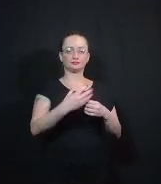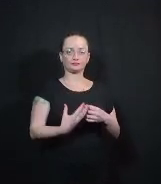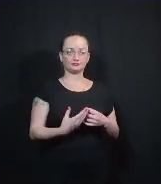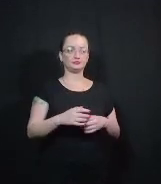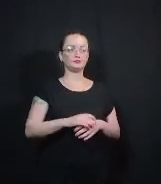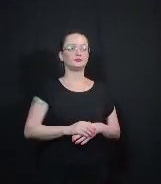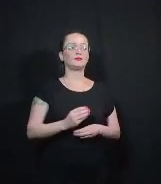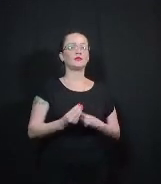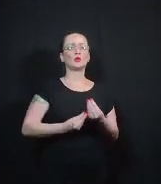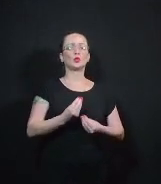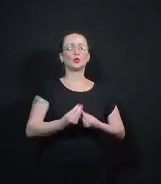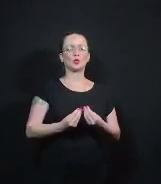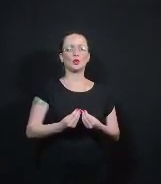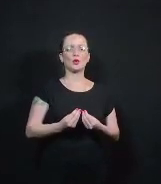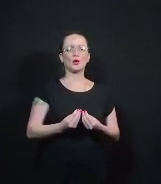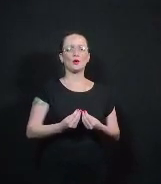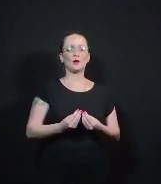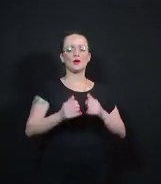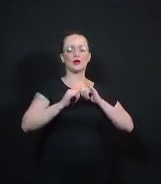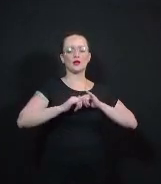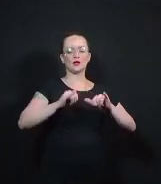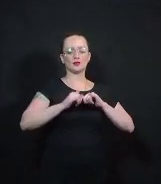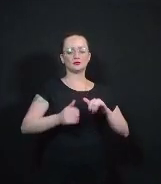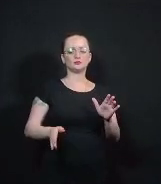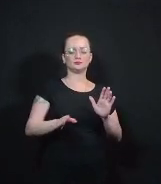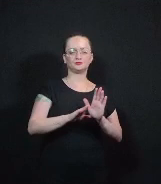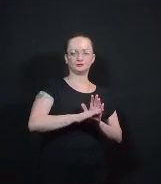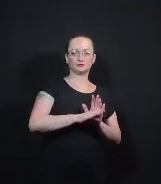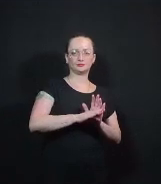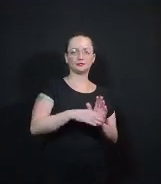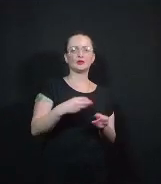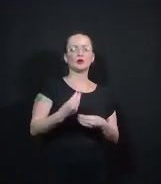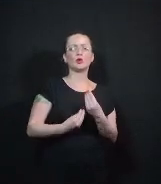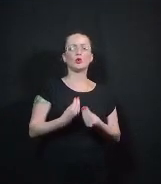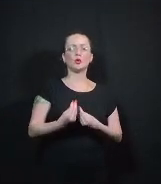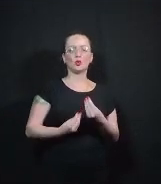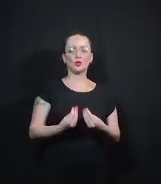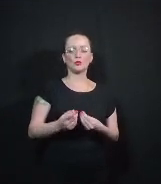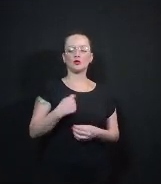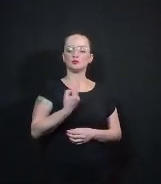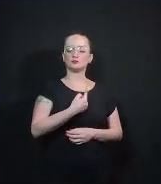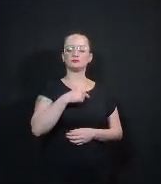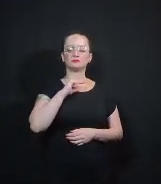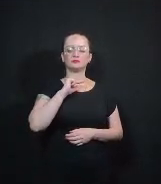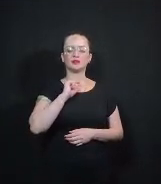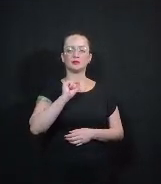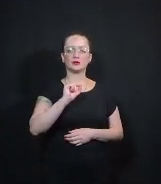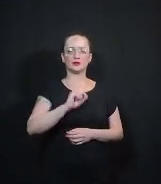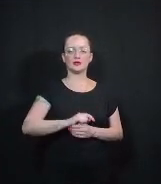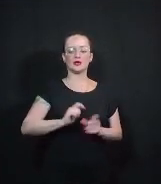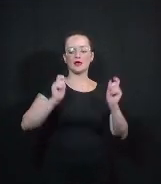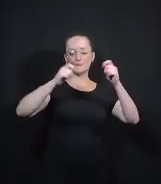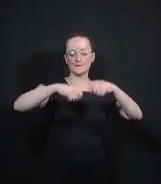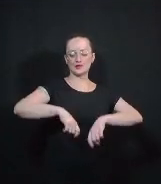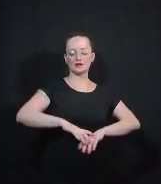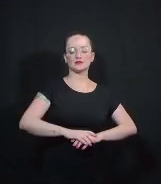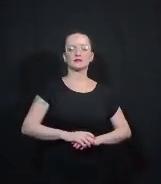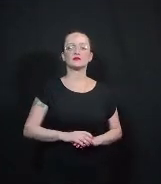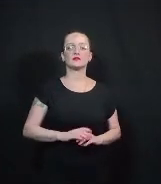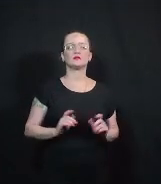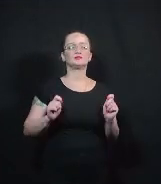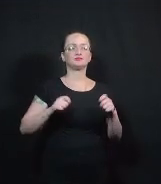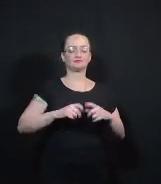que as notícias chegam e como que a gente tem a capacidade,